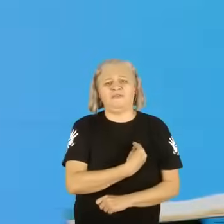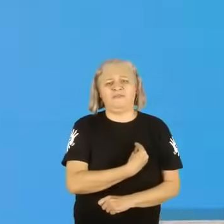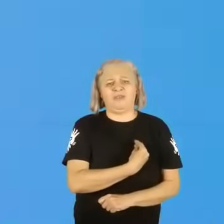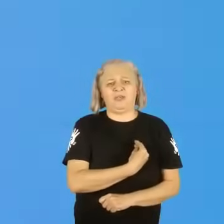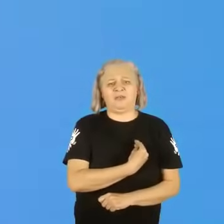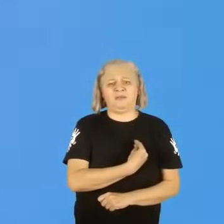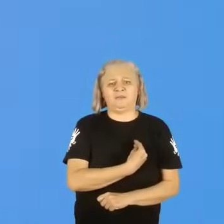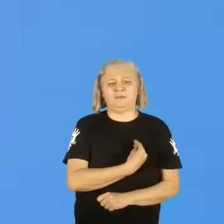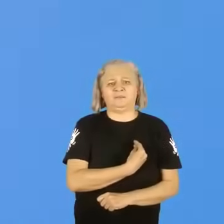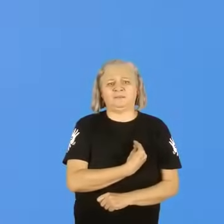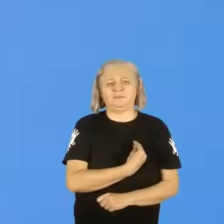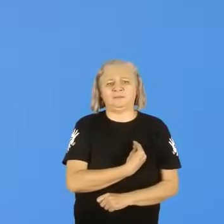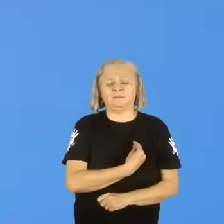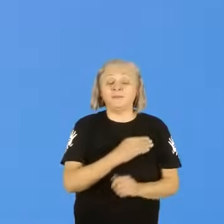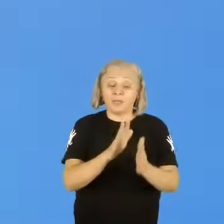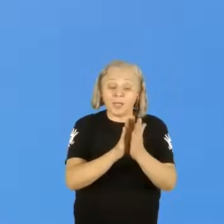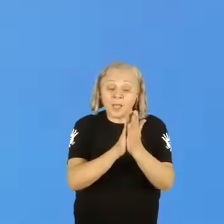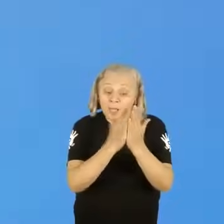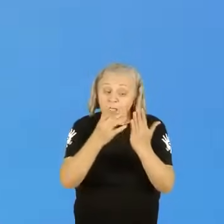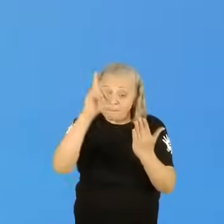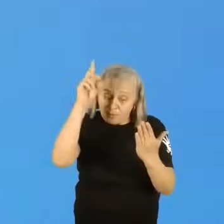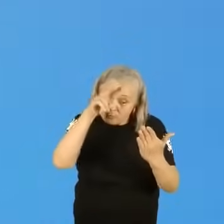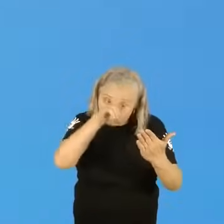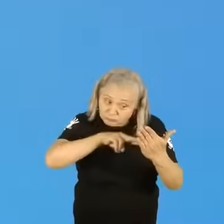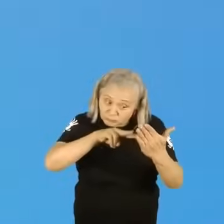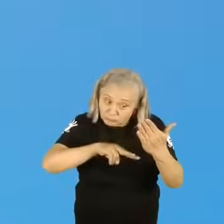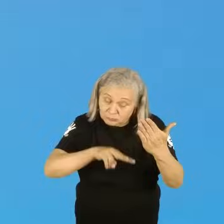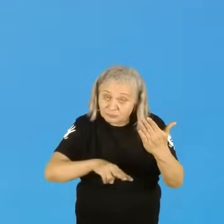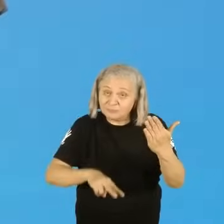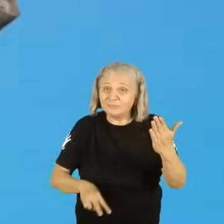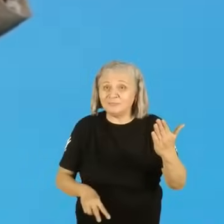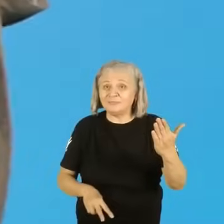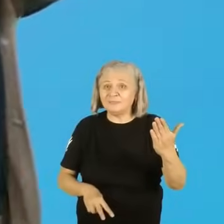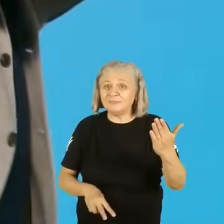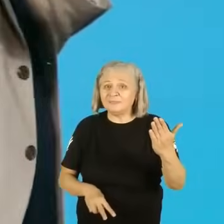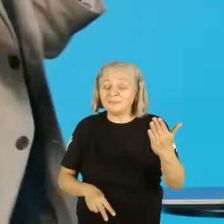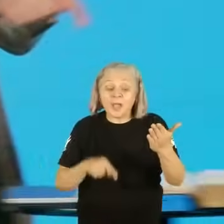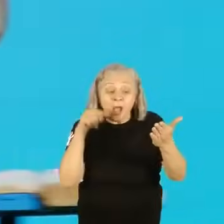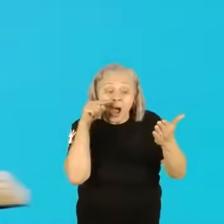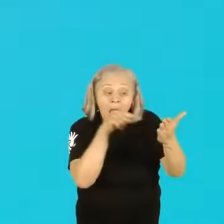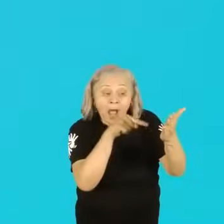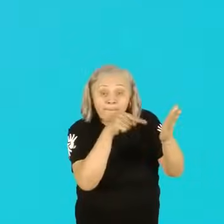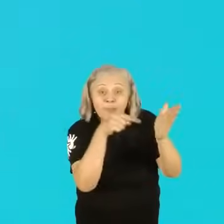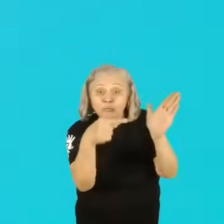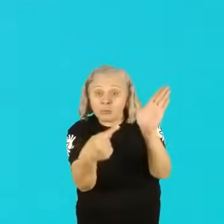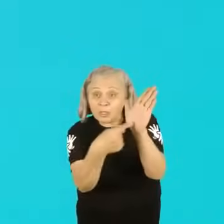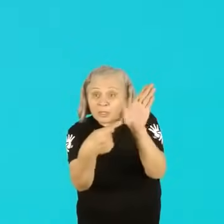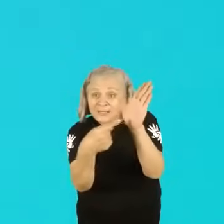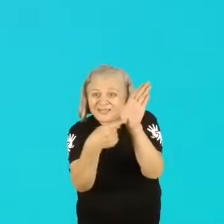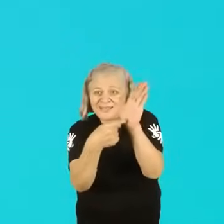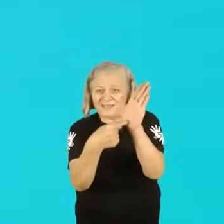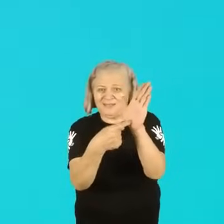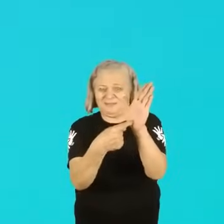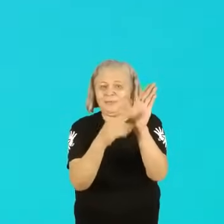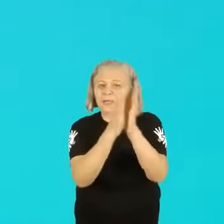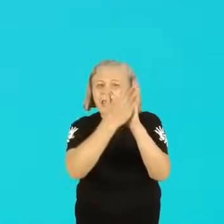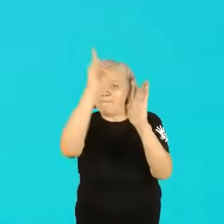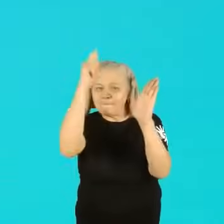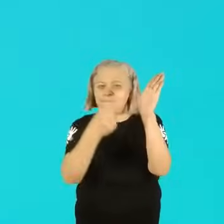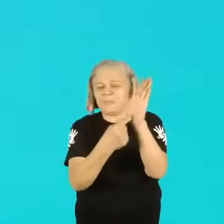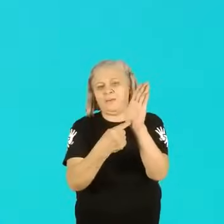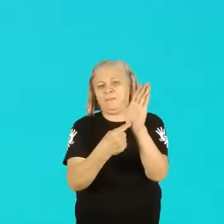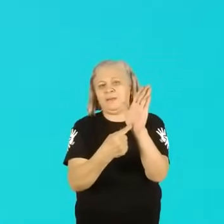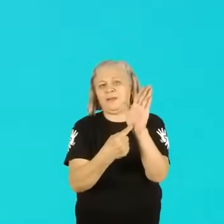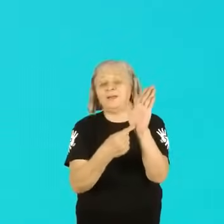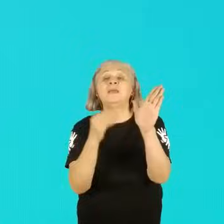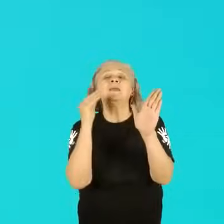que você mantenha a sua Bíblia aberta e acompanhe comigo o texto, porque eu só quero apontar para você nesse texto